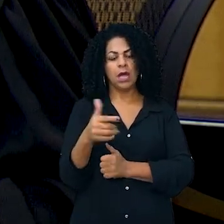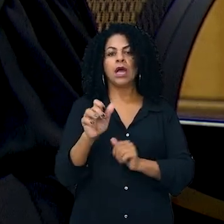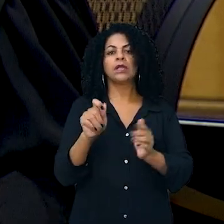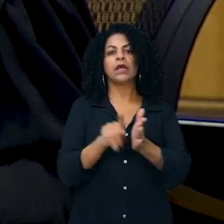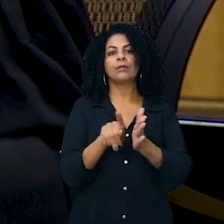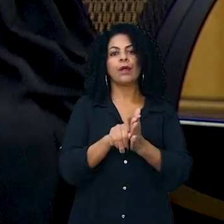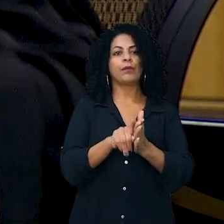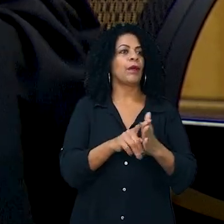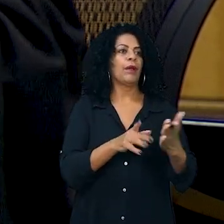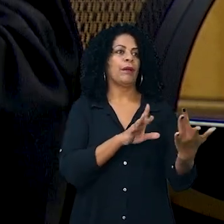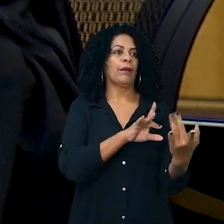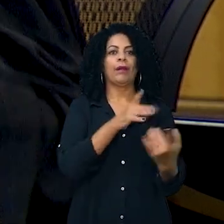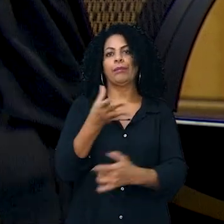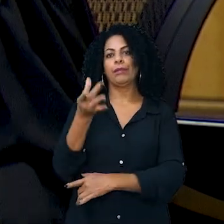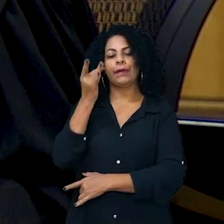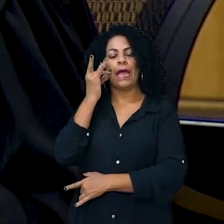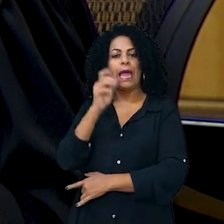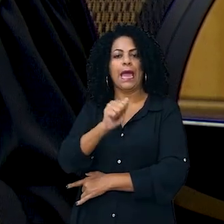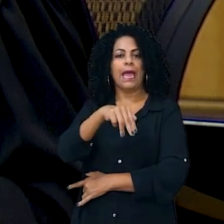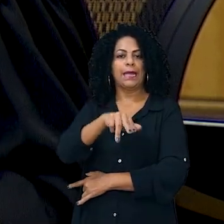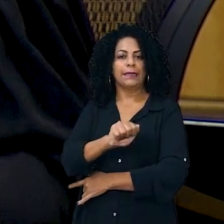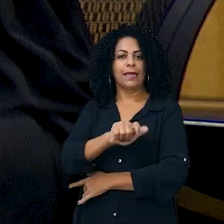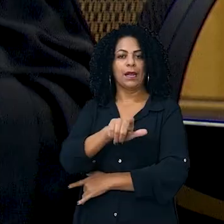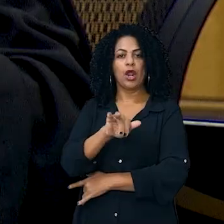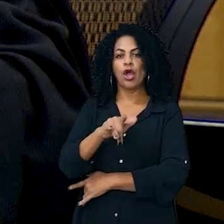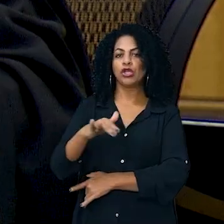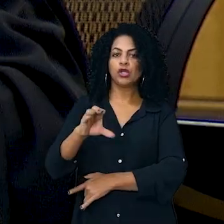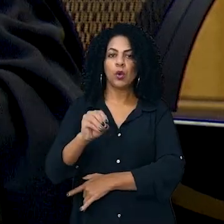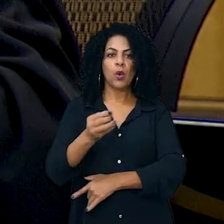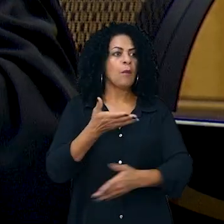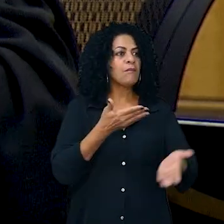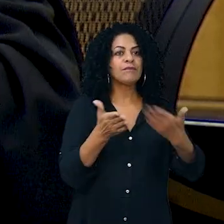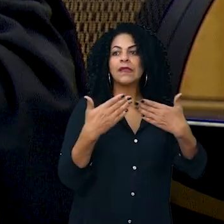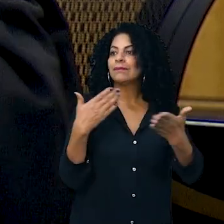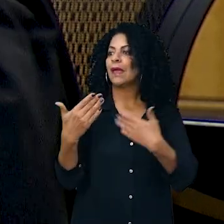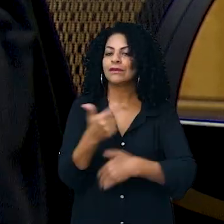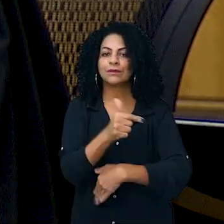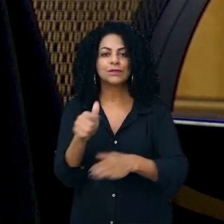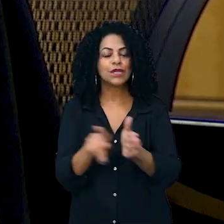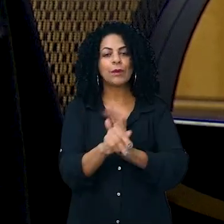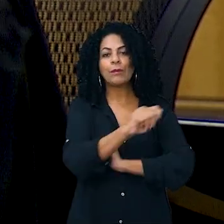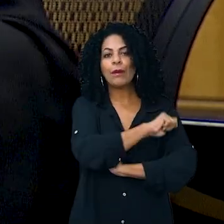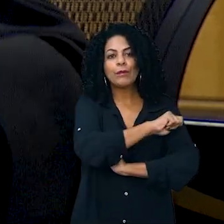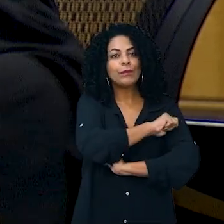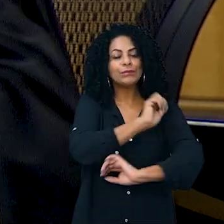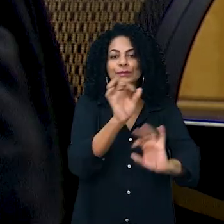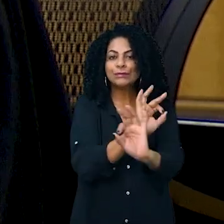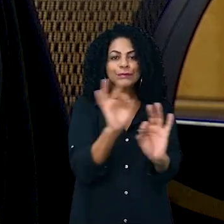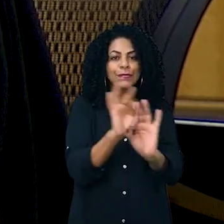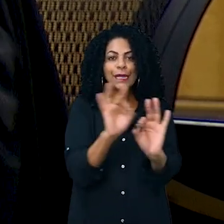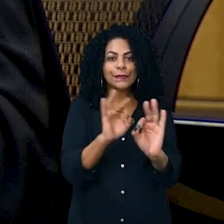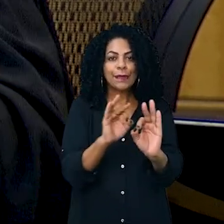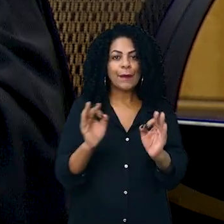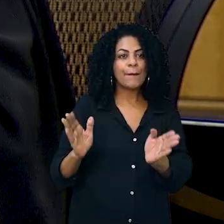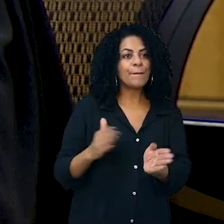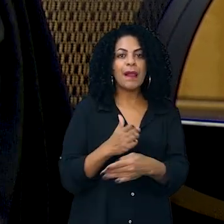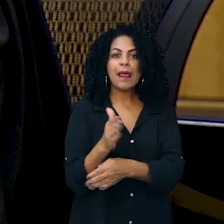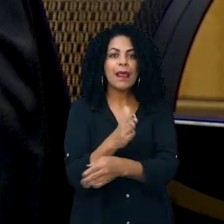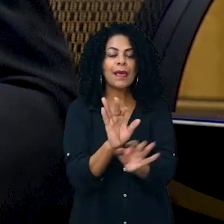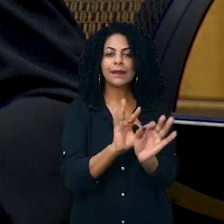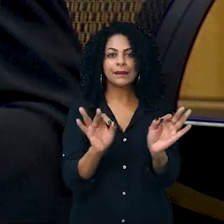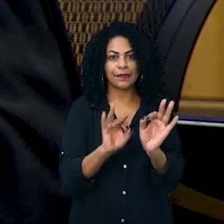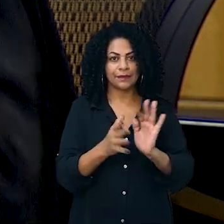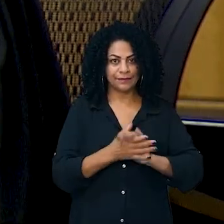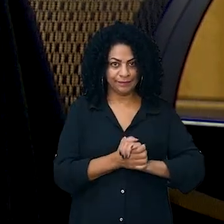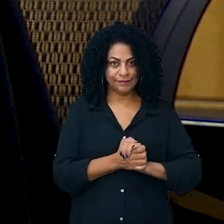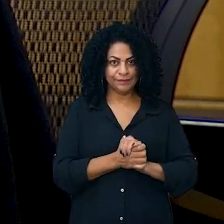com o aluno, eu não abria grupos de estudo, eu não abria um espaço de interlocução que não tinha